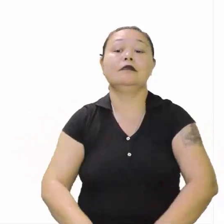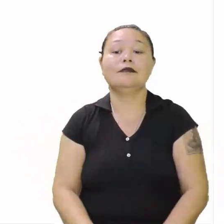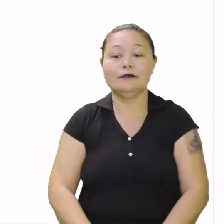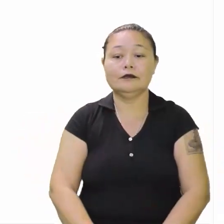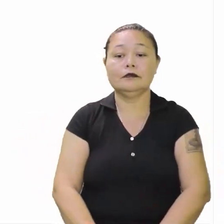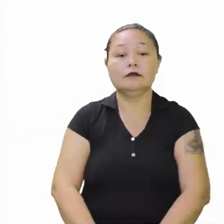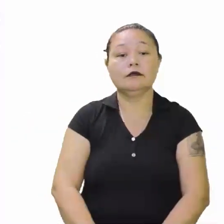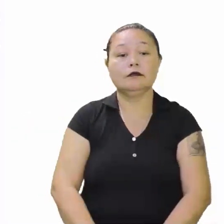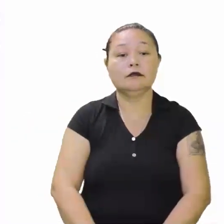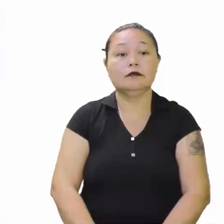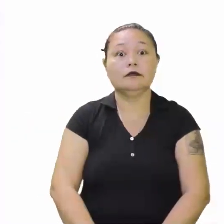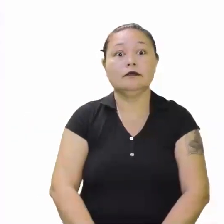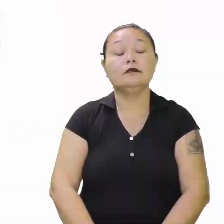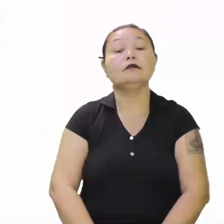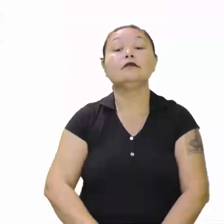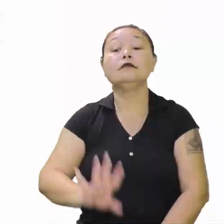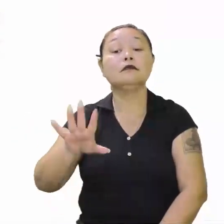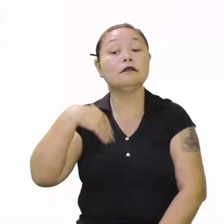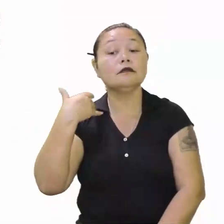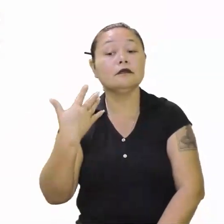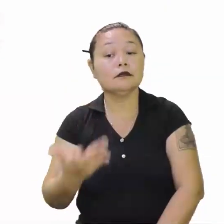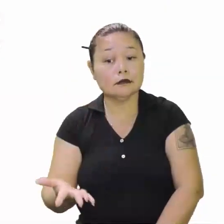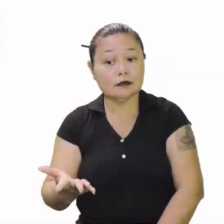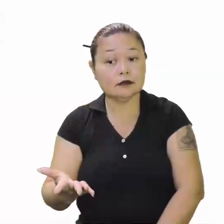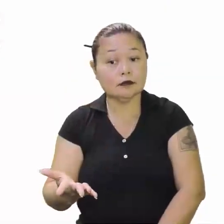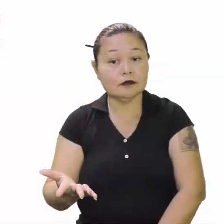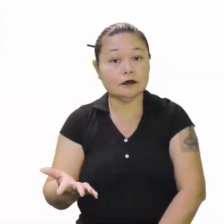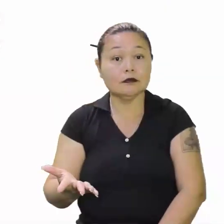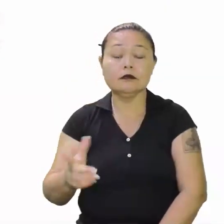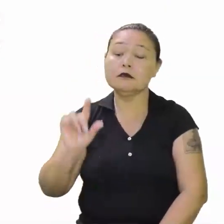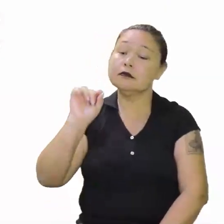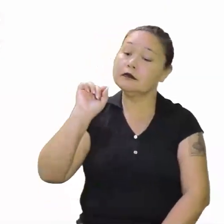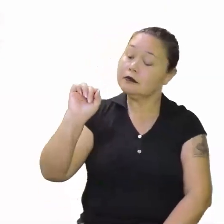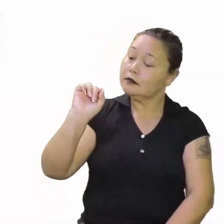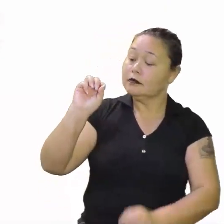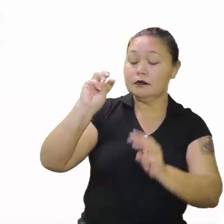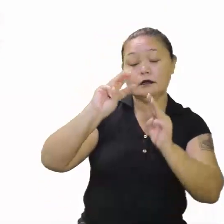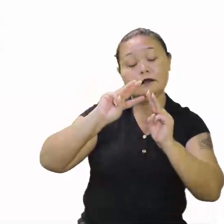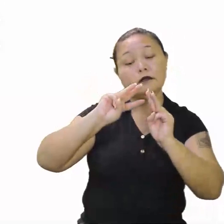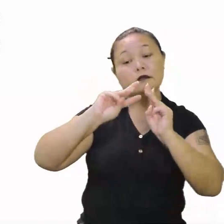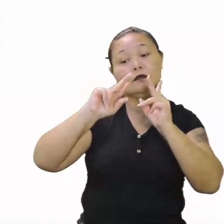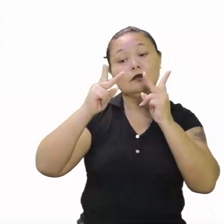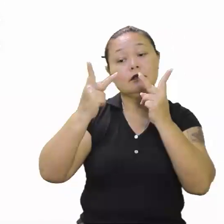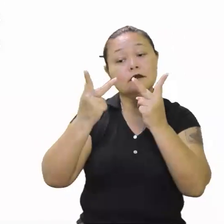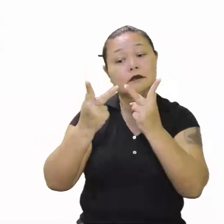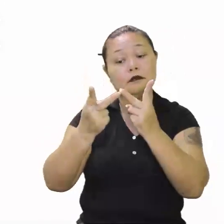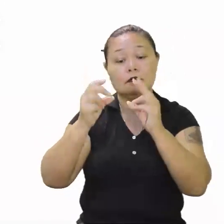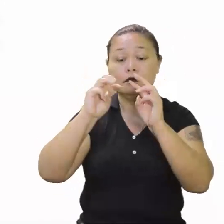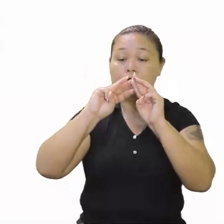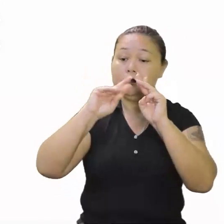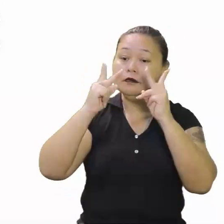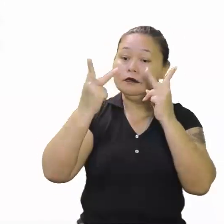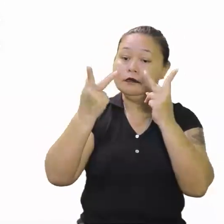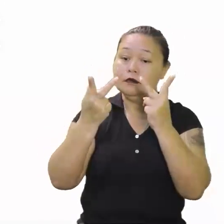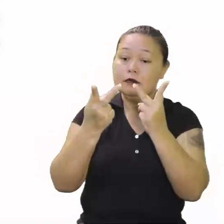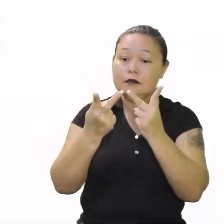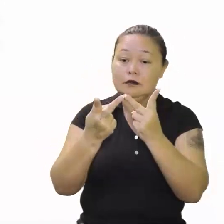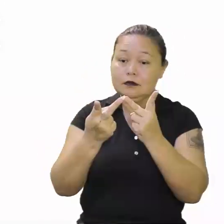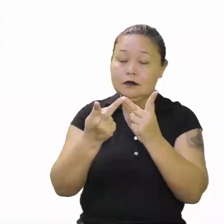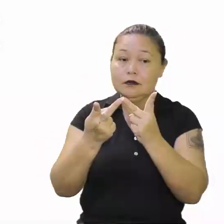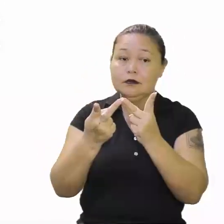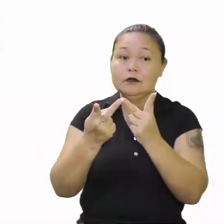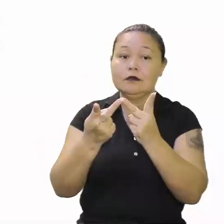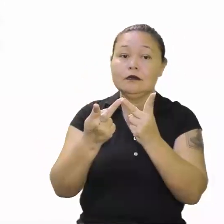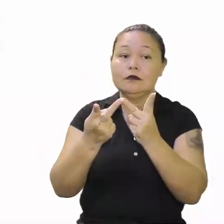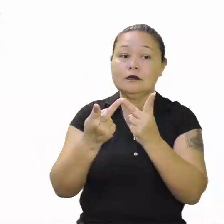químicas. Então, o que é matéria, né? Matéria, meu caro aluno,